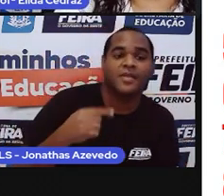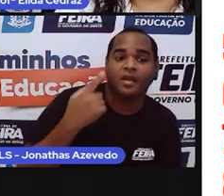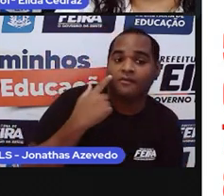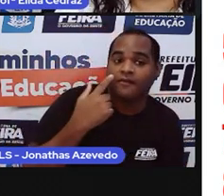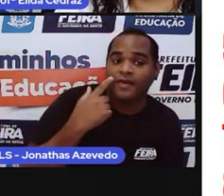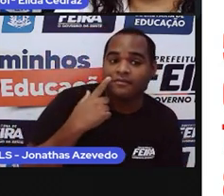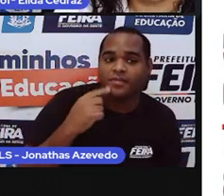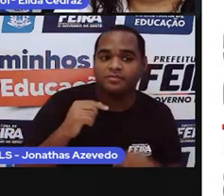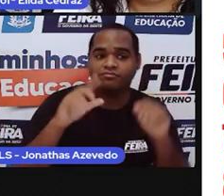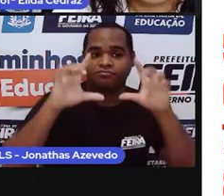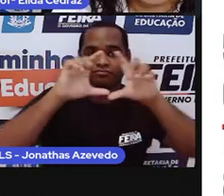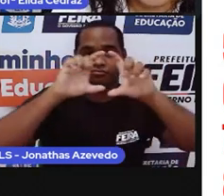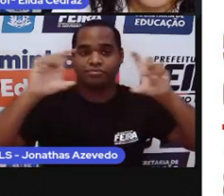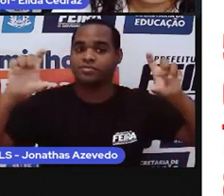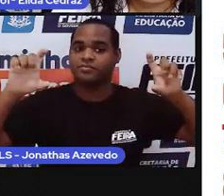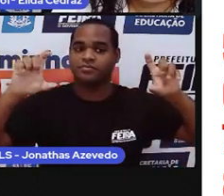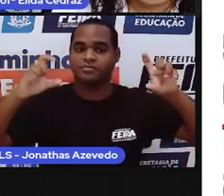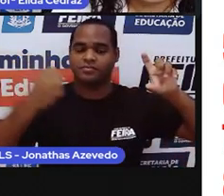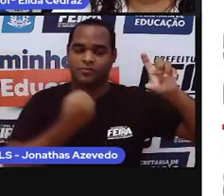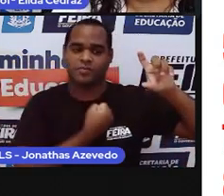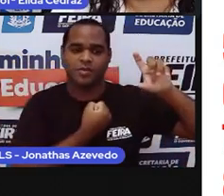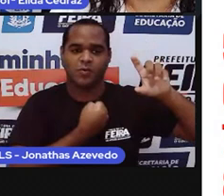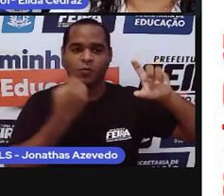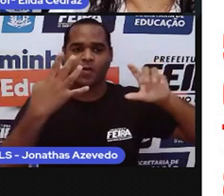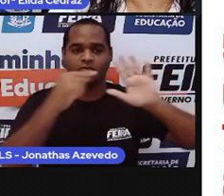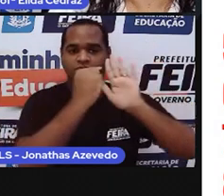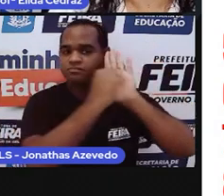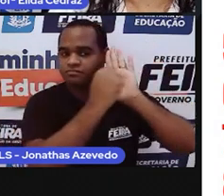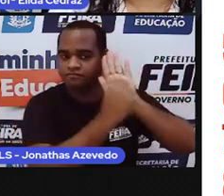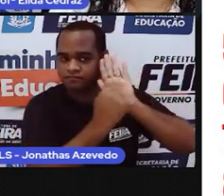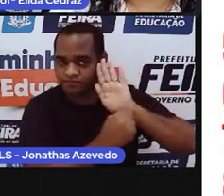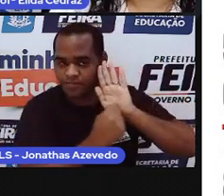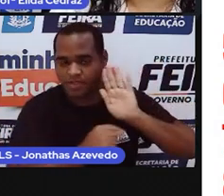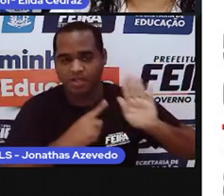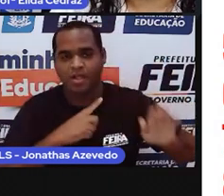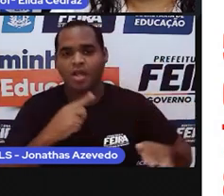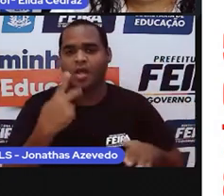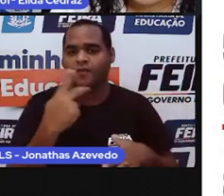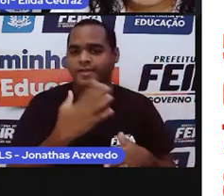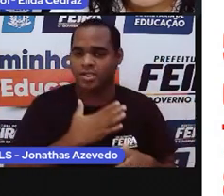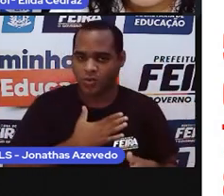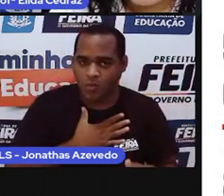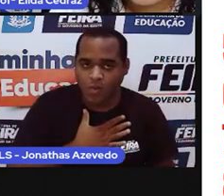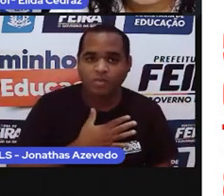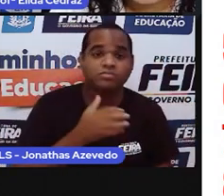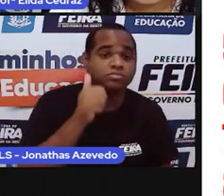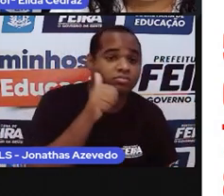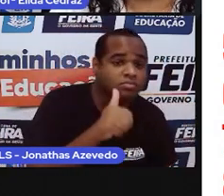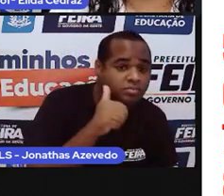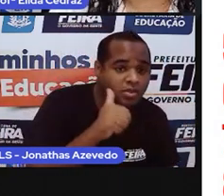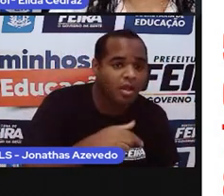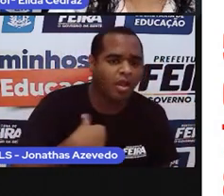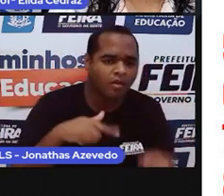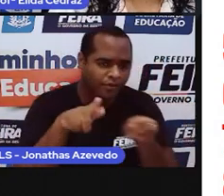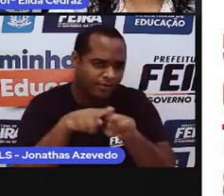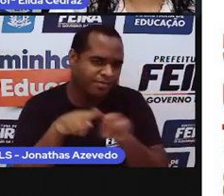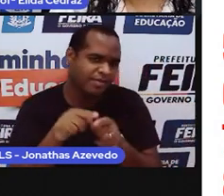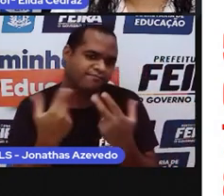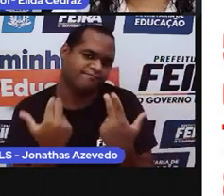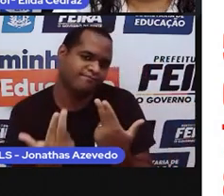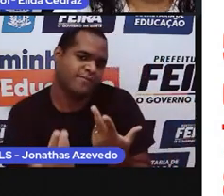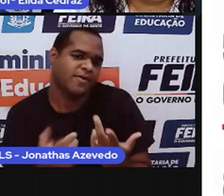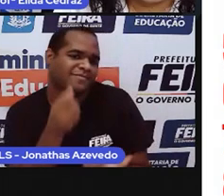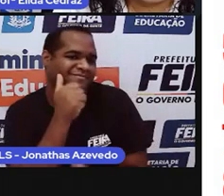a primeira estrofe com quatro versos. Você gosta de mim, ó menina? Eu também